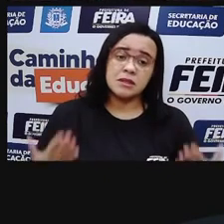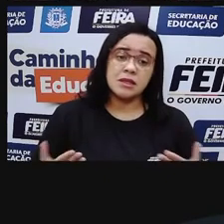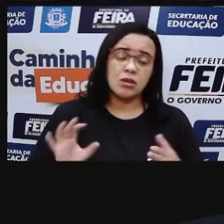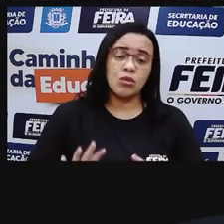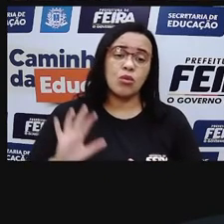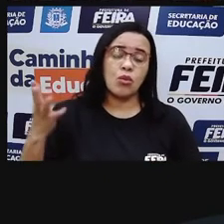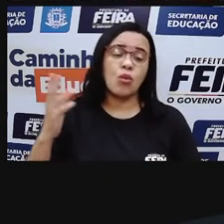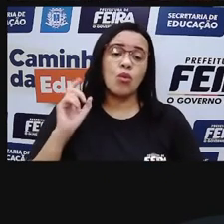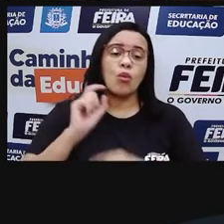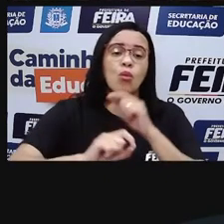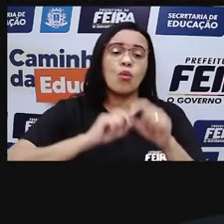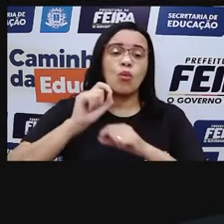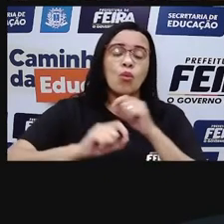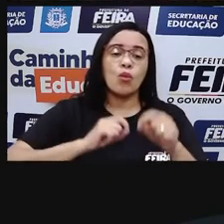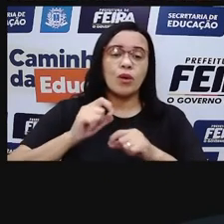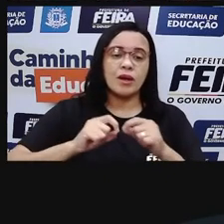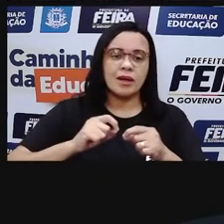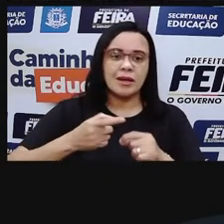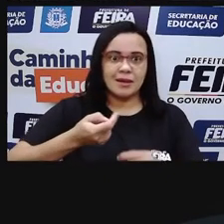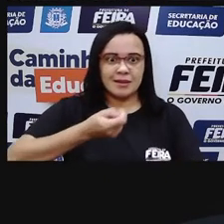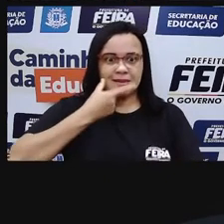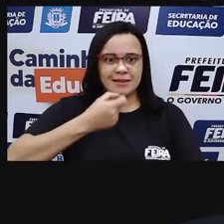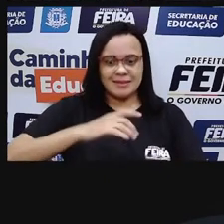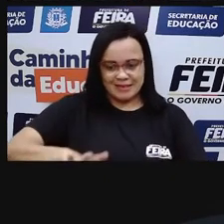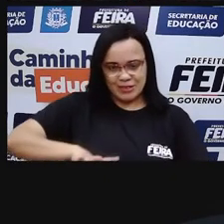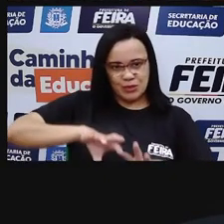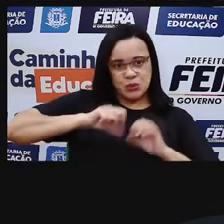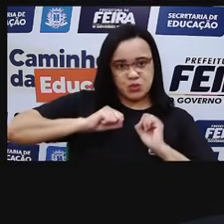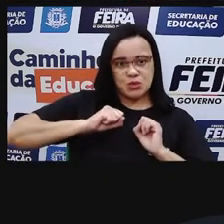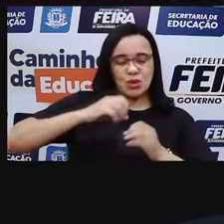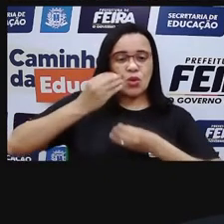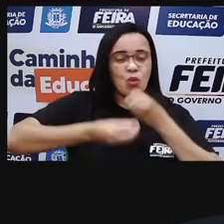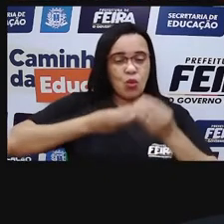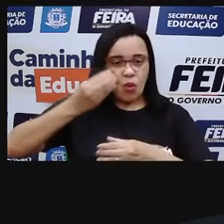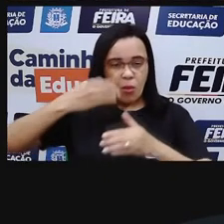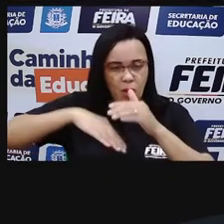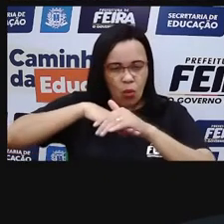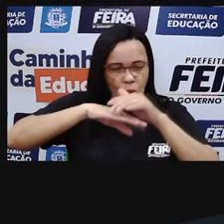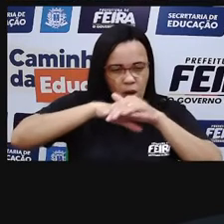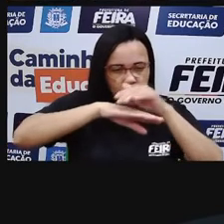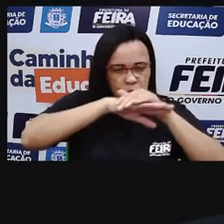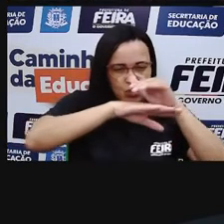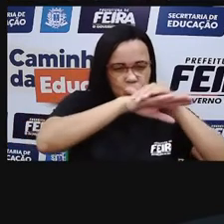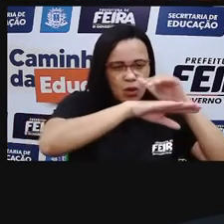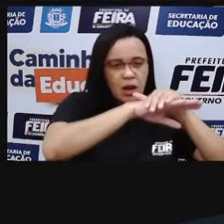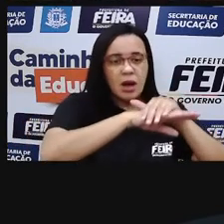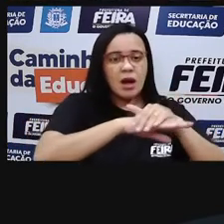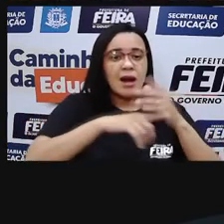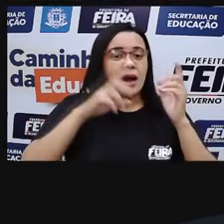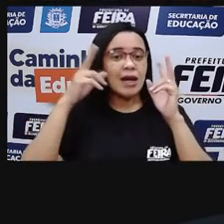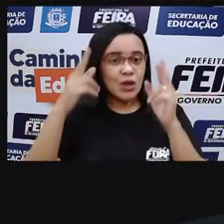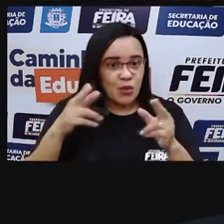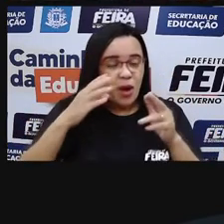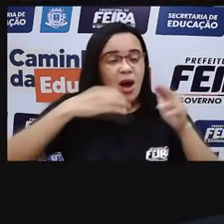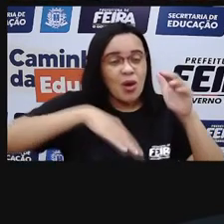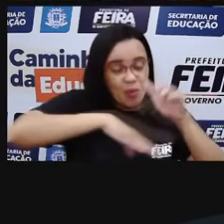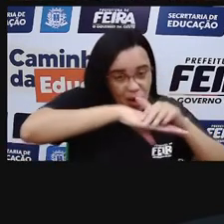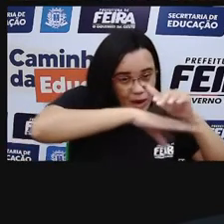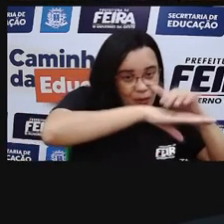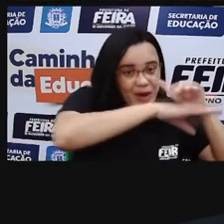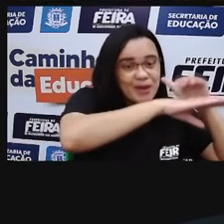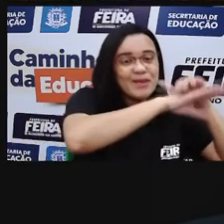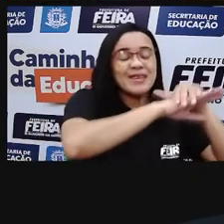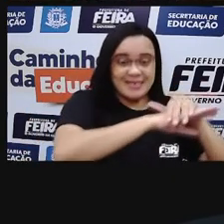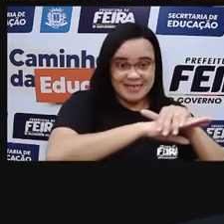Esses anticorpos, a construção deles, né, fica armazenada, essa ideia, né, de que anticorpo funciona para